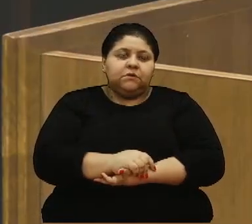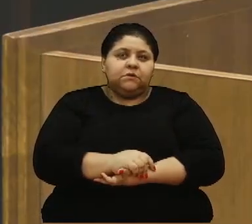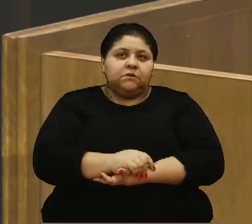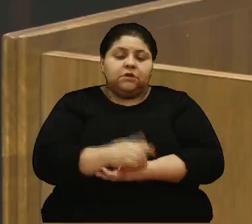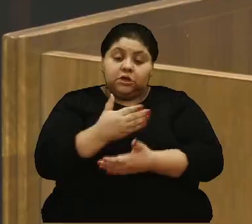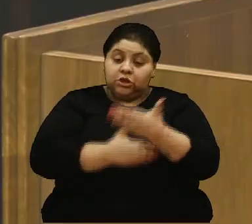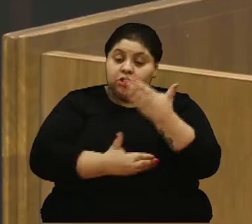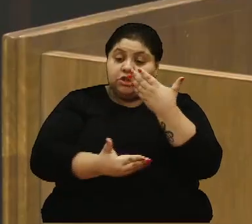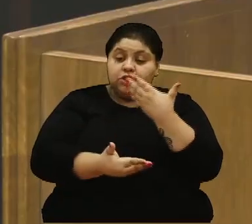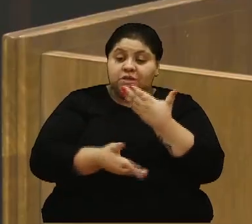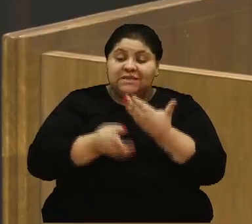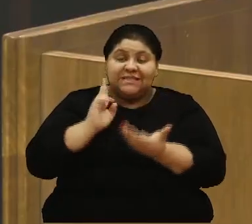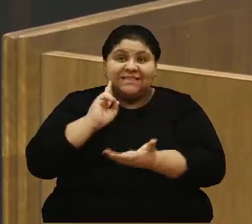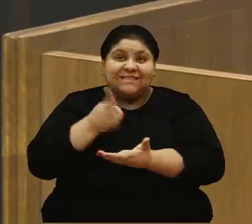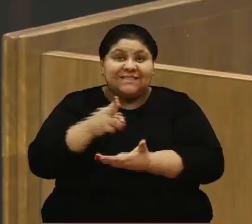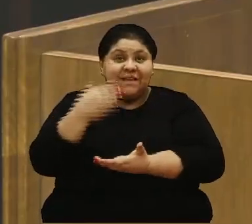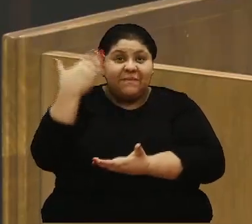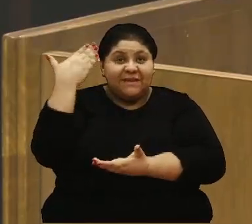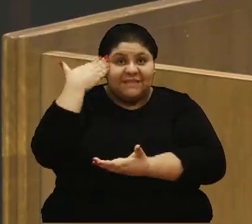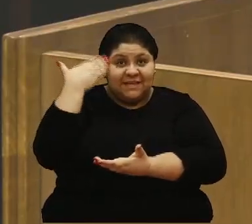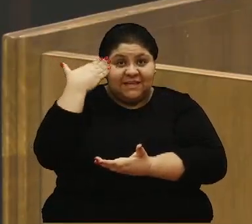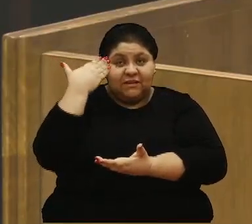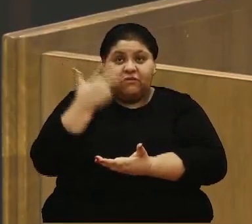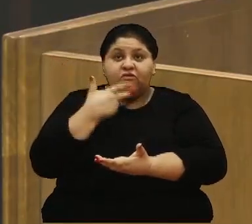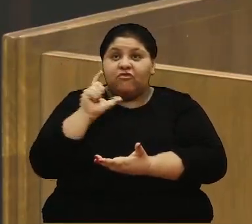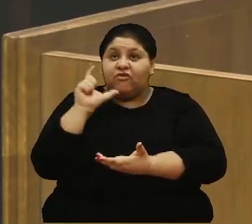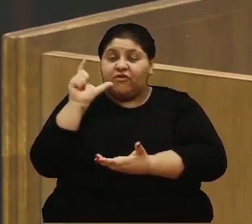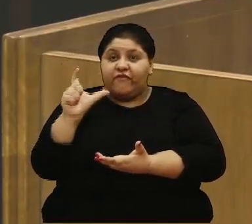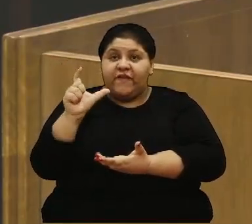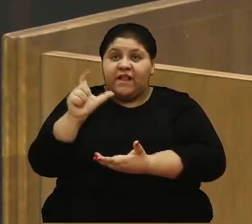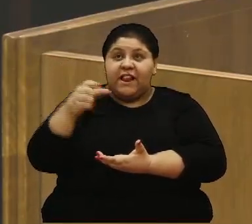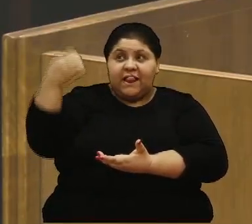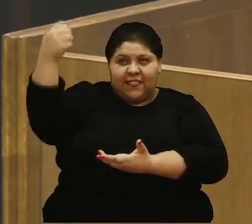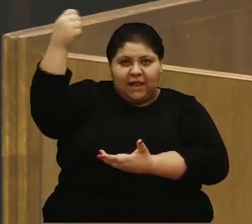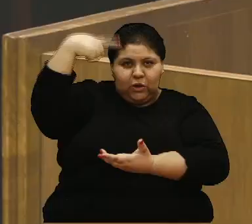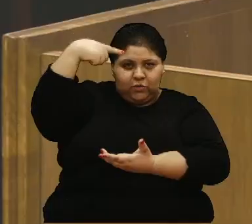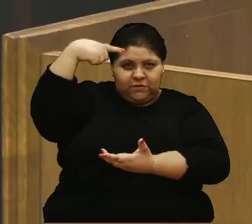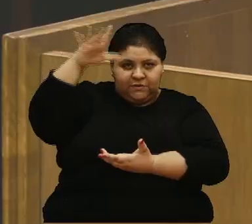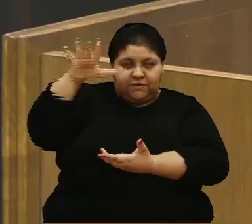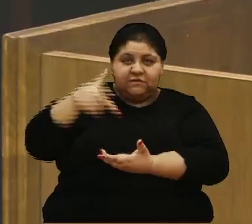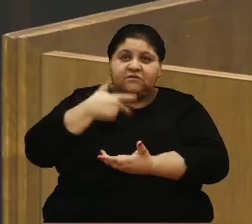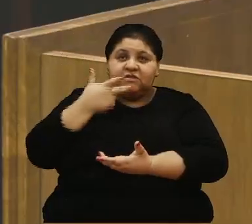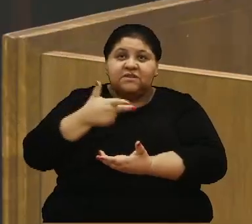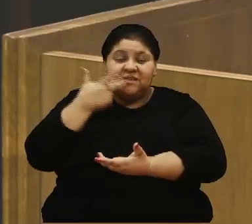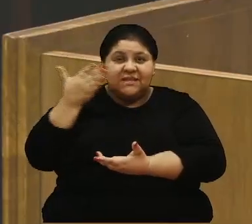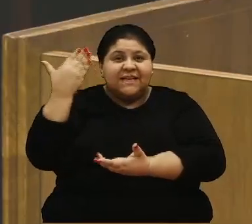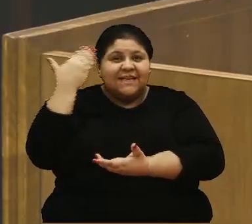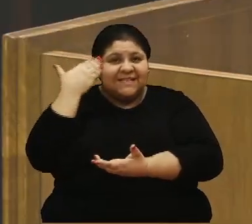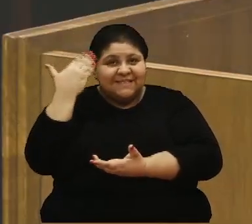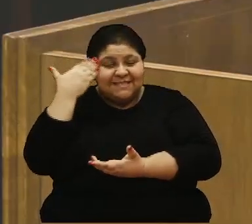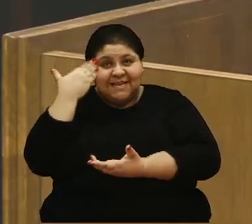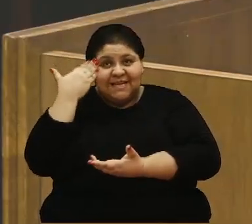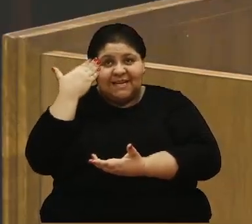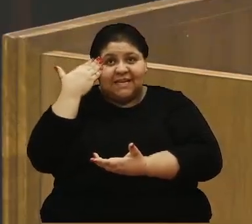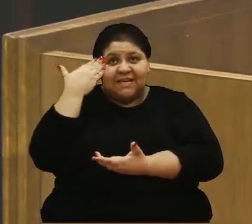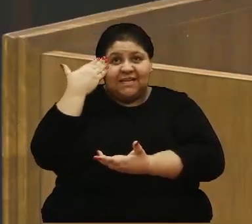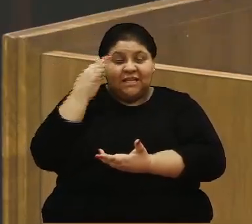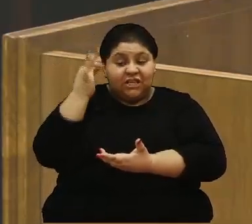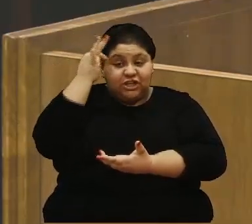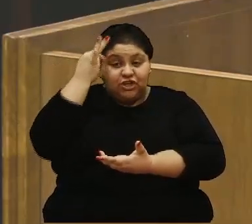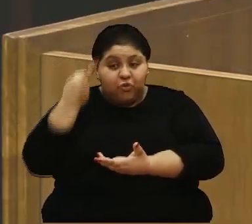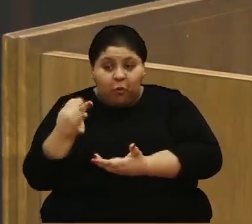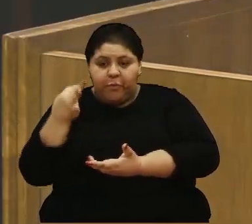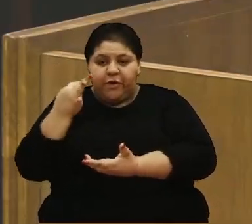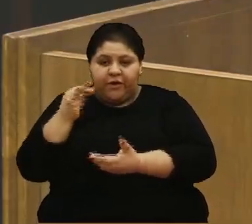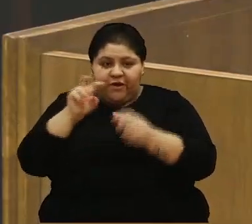que toda vez que a gente sabe algo, eu uso muito essa expressão da luz também, vocês vão entender. Ela diz, toda vez que a gente sabe algo, que a gente compreende